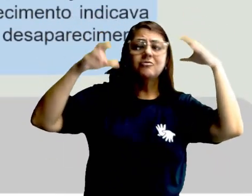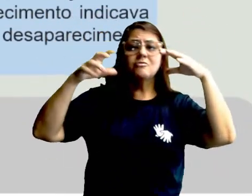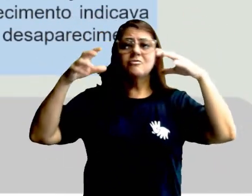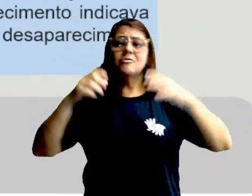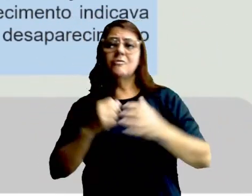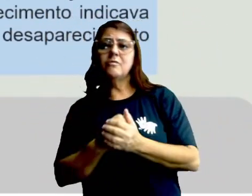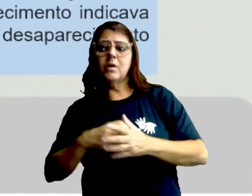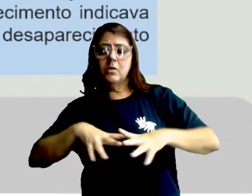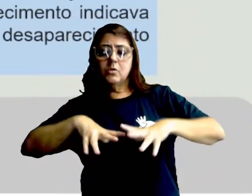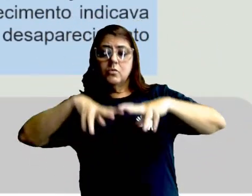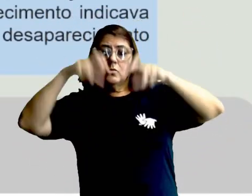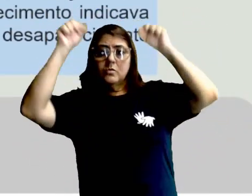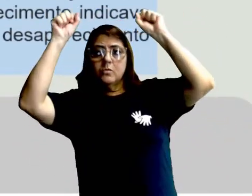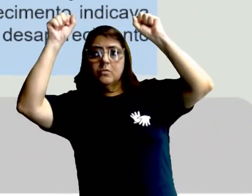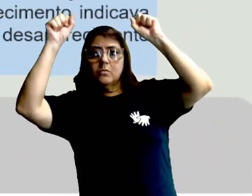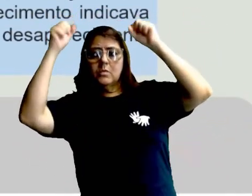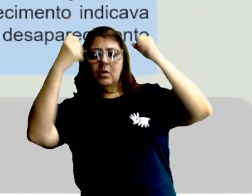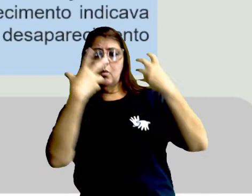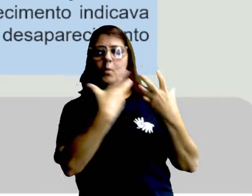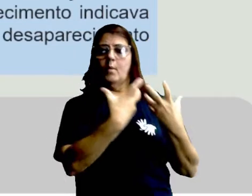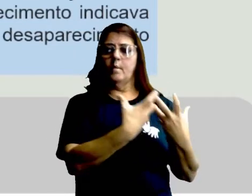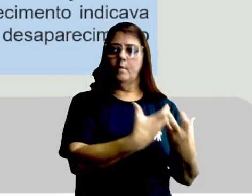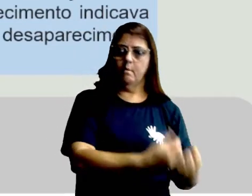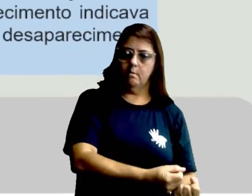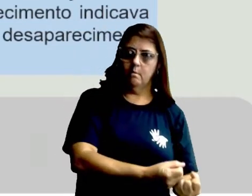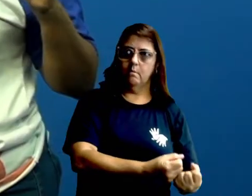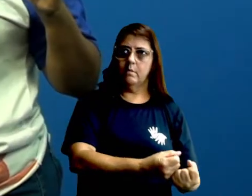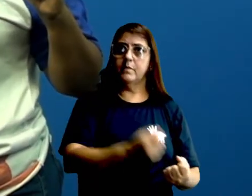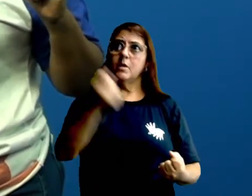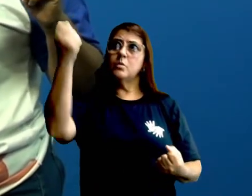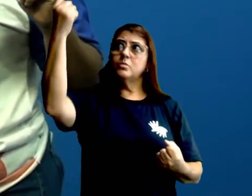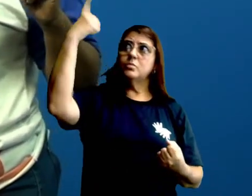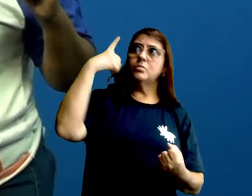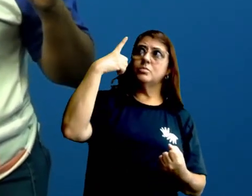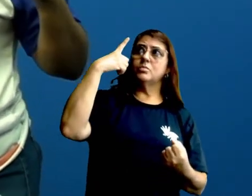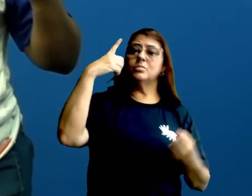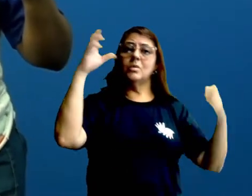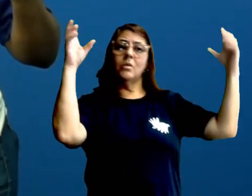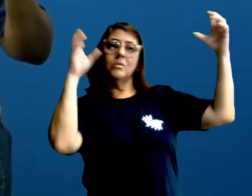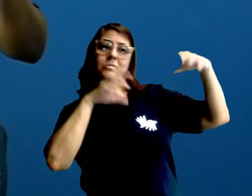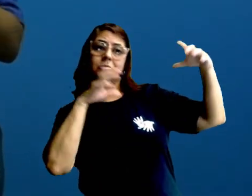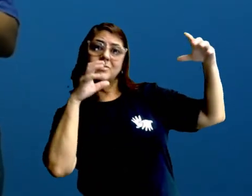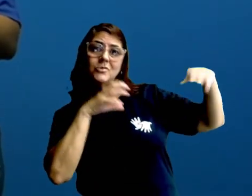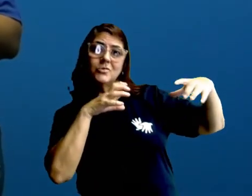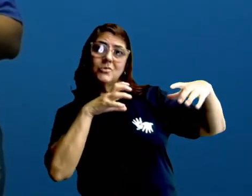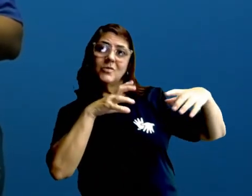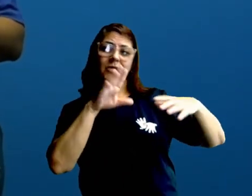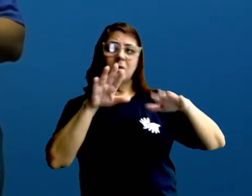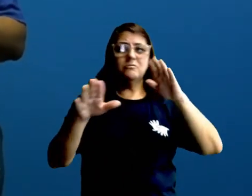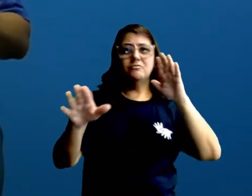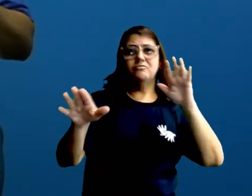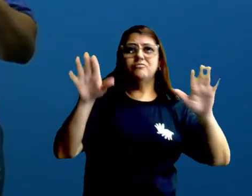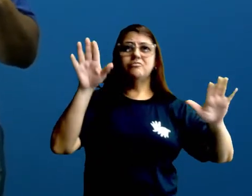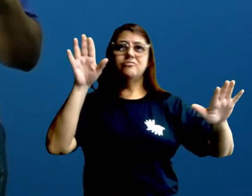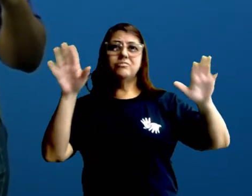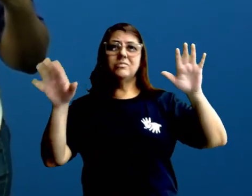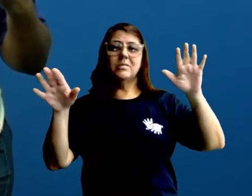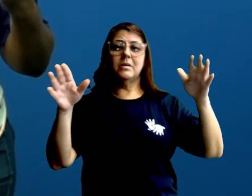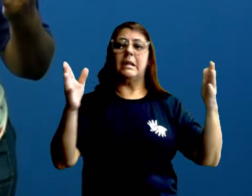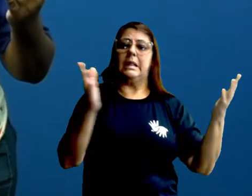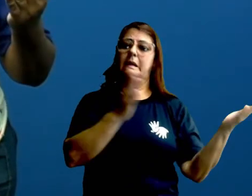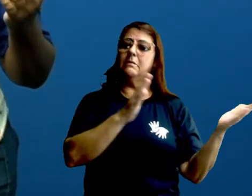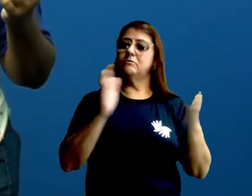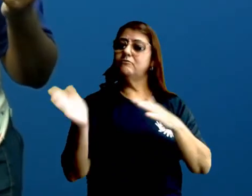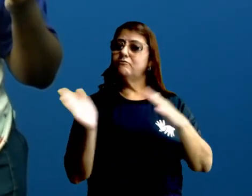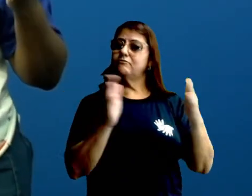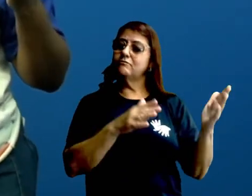seu desaparecimento seca. Vejam só a importância, né, dos ciclos, né, e dos